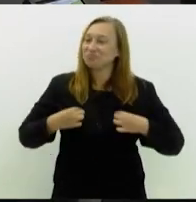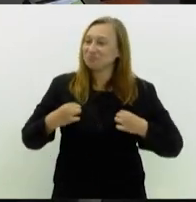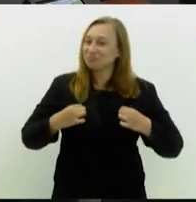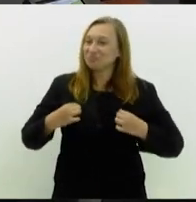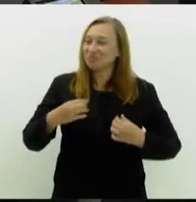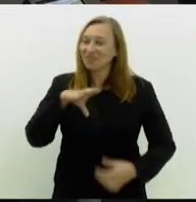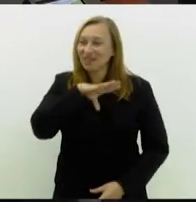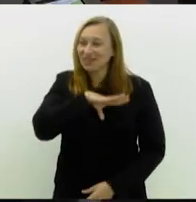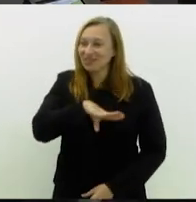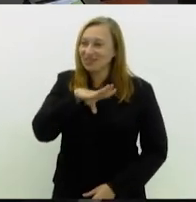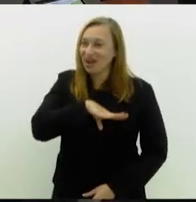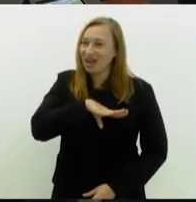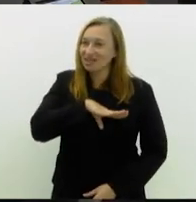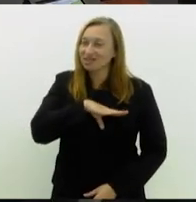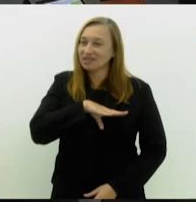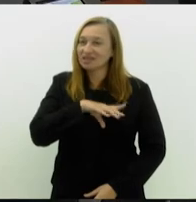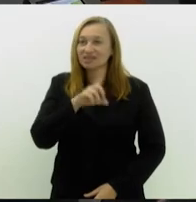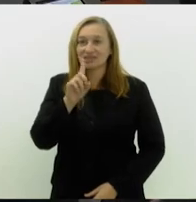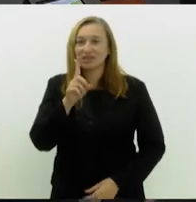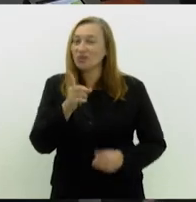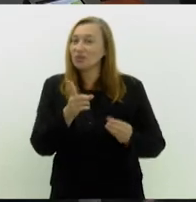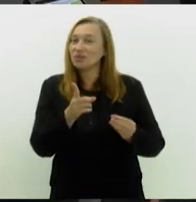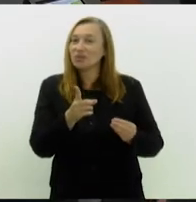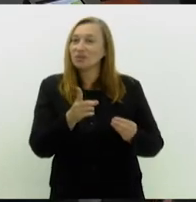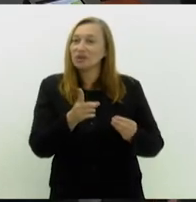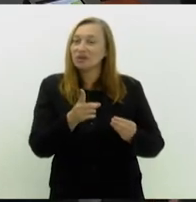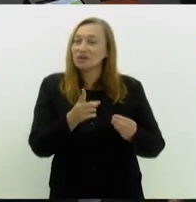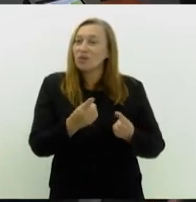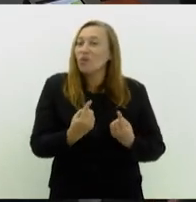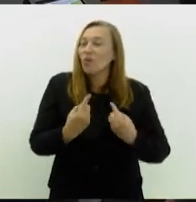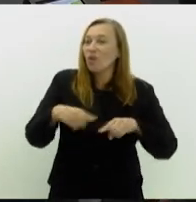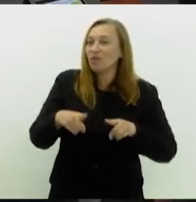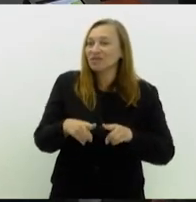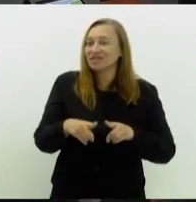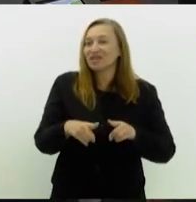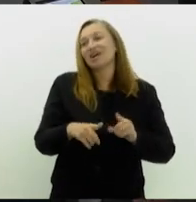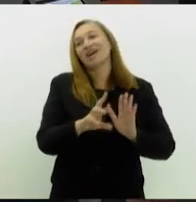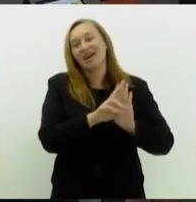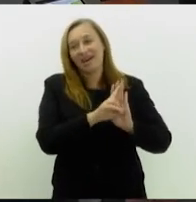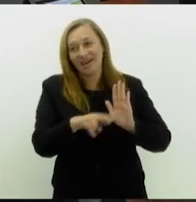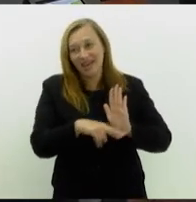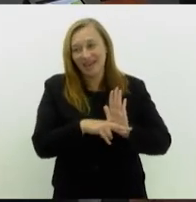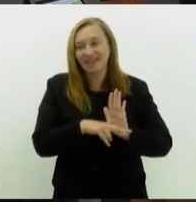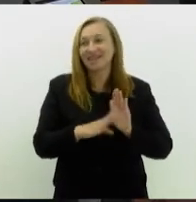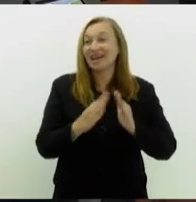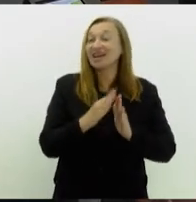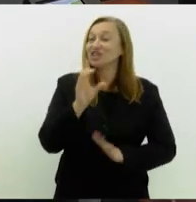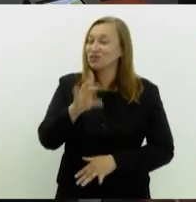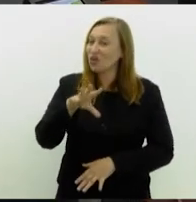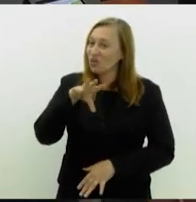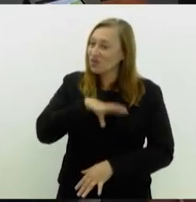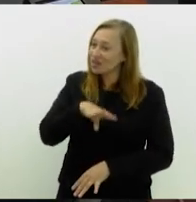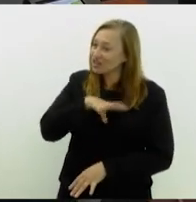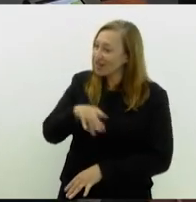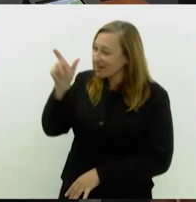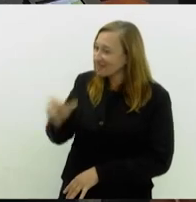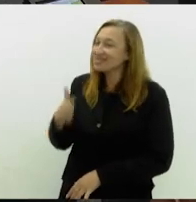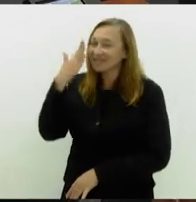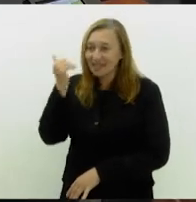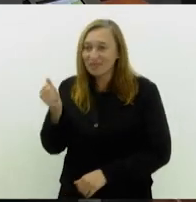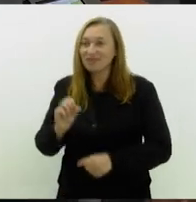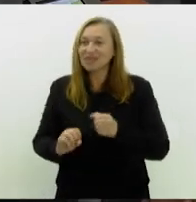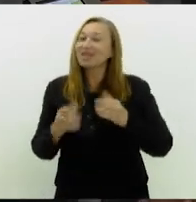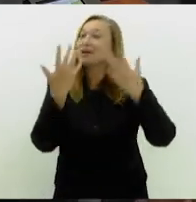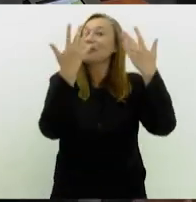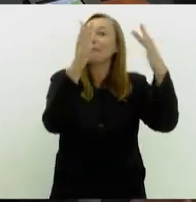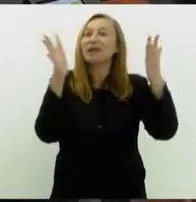Vasco sem ferir o Regimento então só um vascaino sabe fazer saudar aqui os nossos queridos